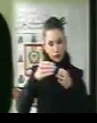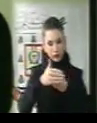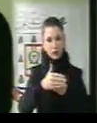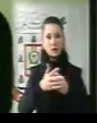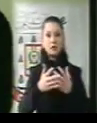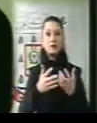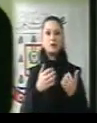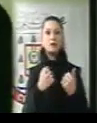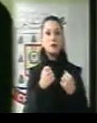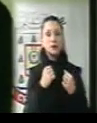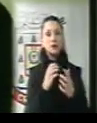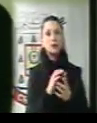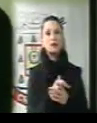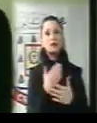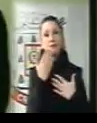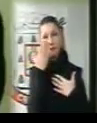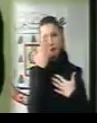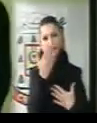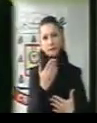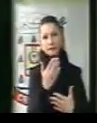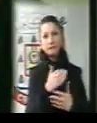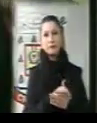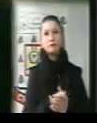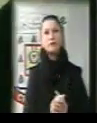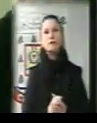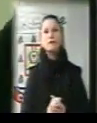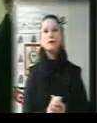frente à cerâmica Gabriela. Obrigado, senhor presidente.